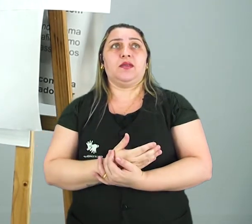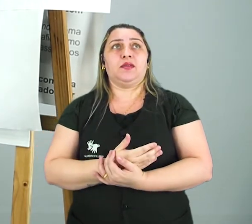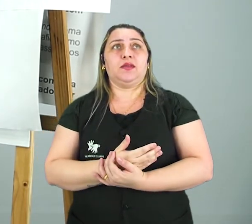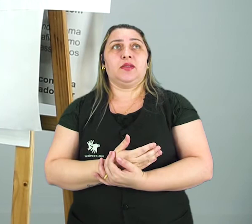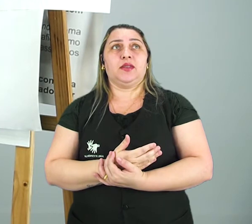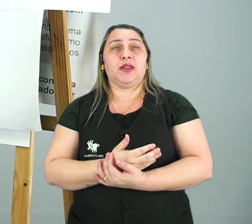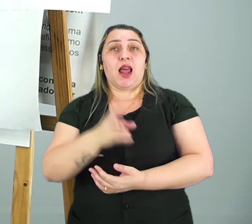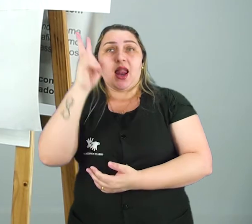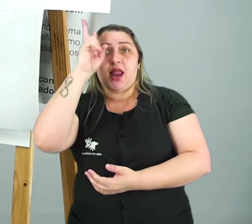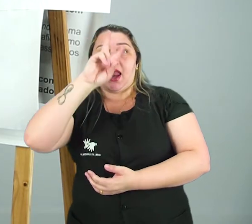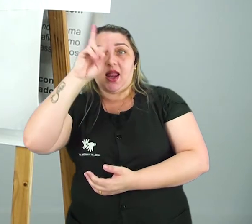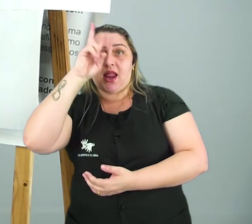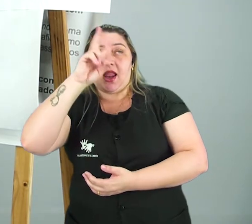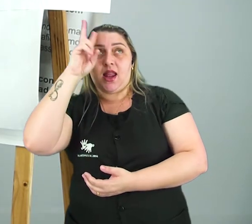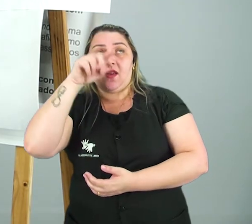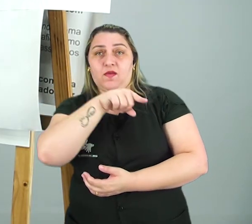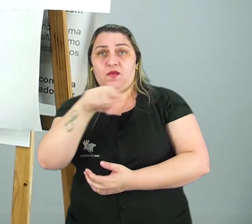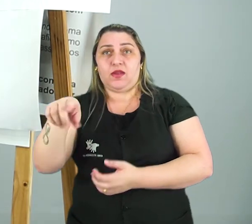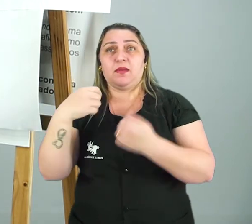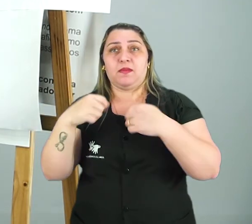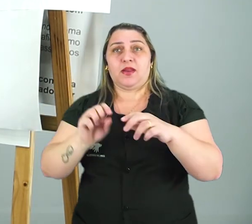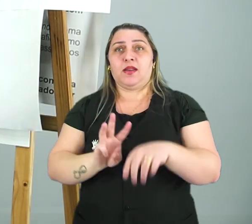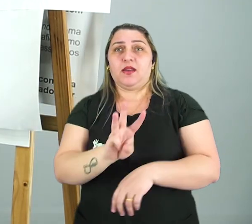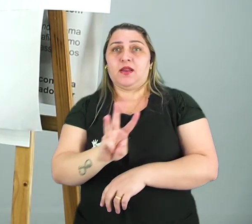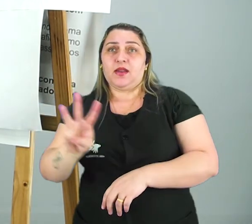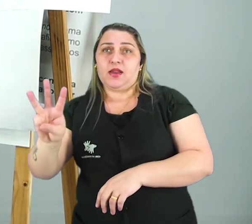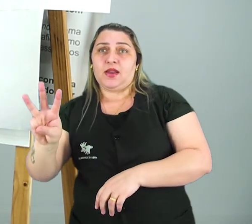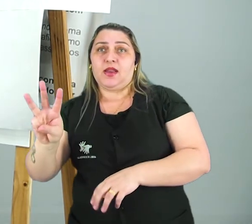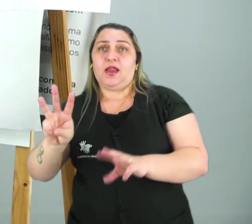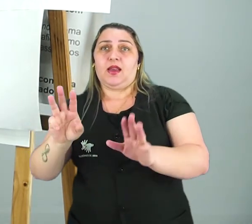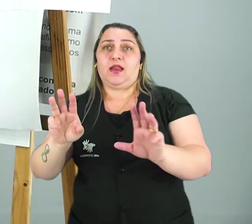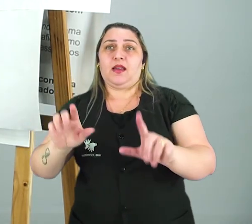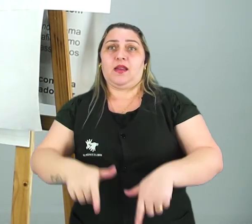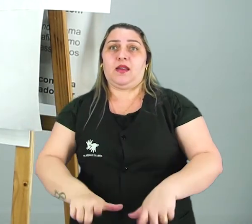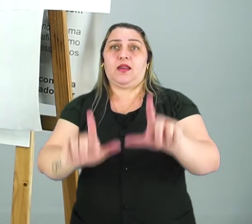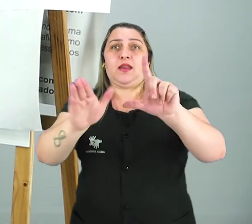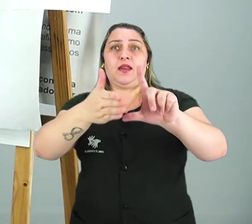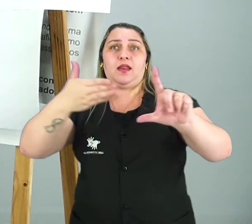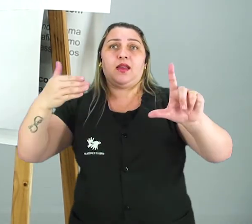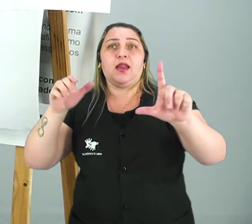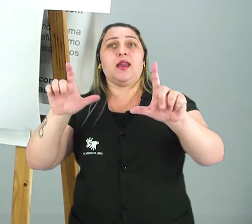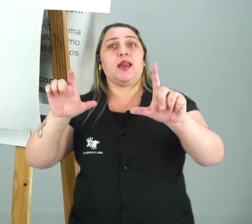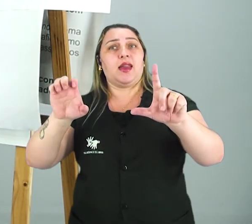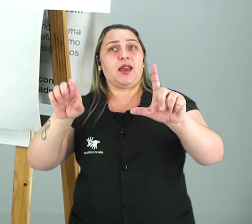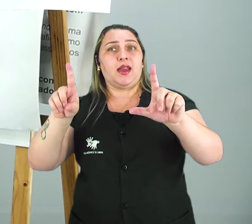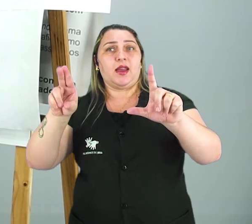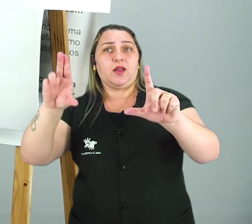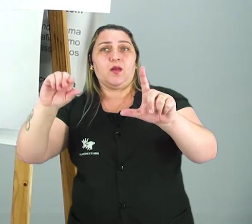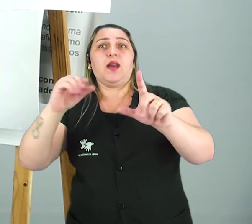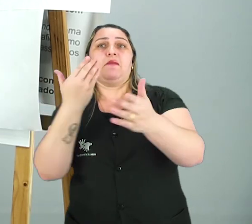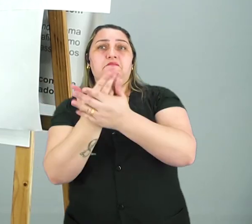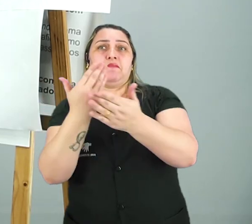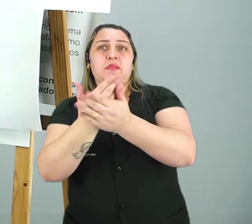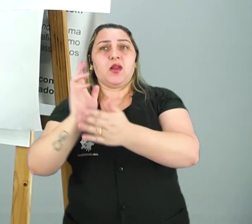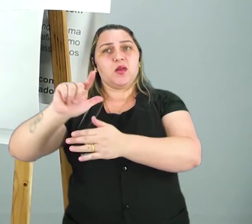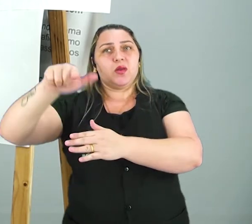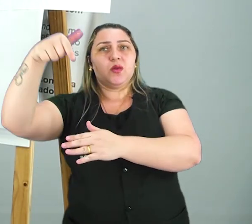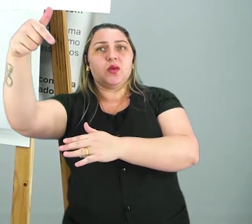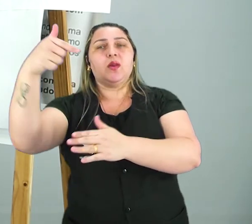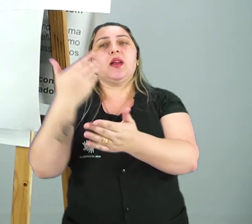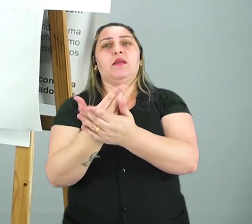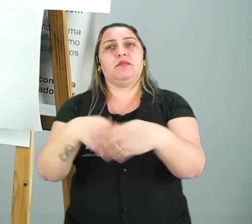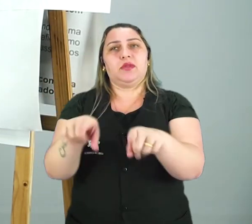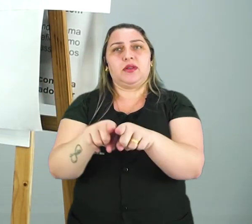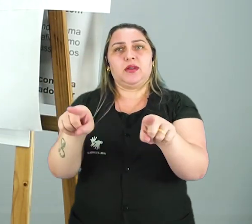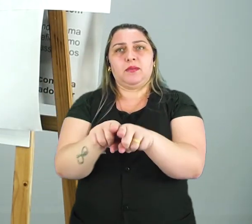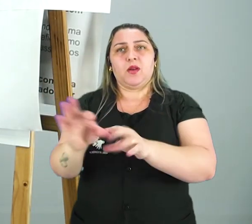aqui. Lembrando que vocês têm que acessar a plataforma Eduque, para vocês terem acesso a essa aula e muitas outras atividades que nós